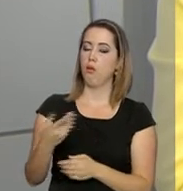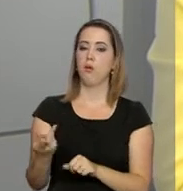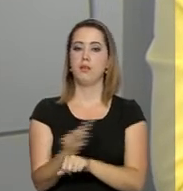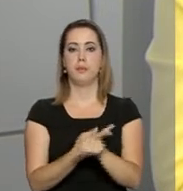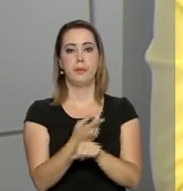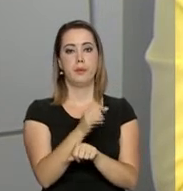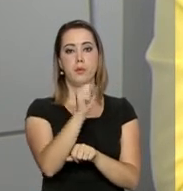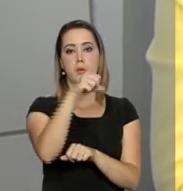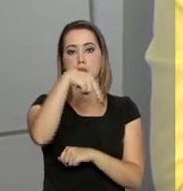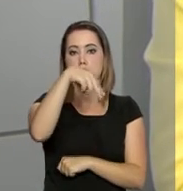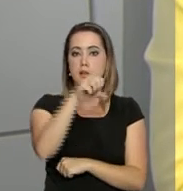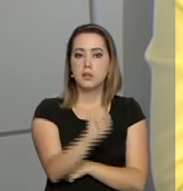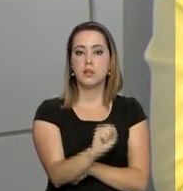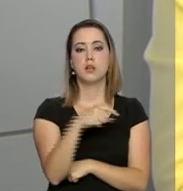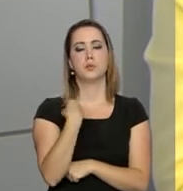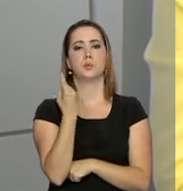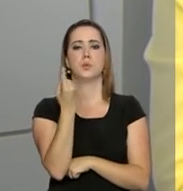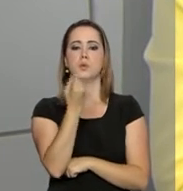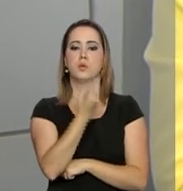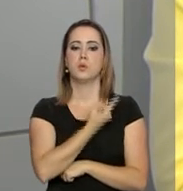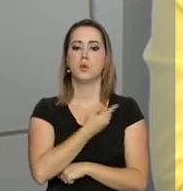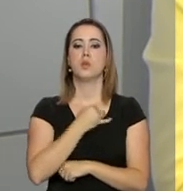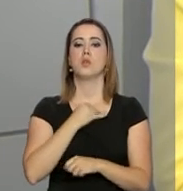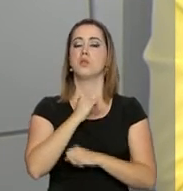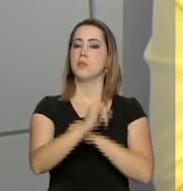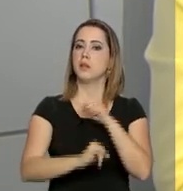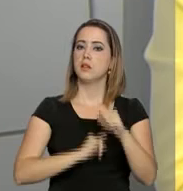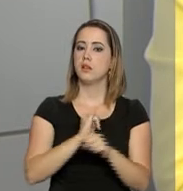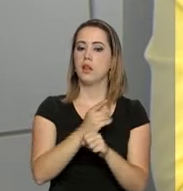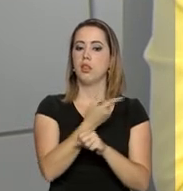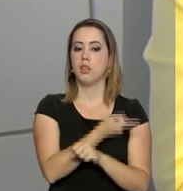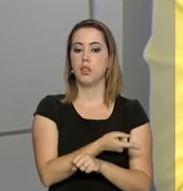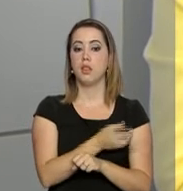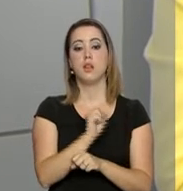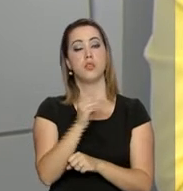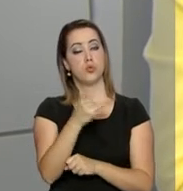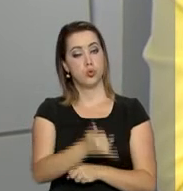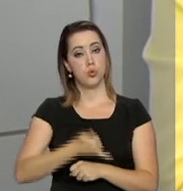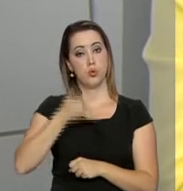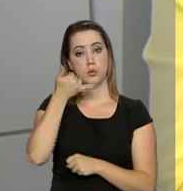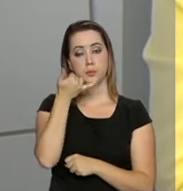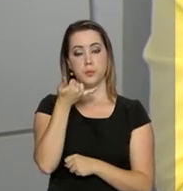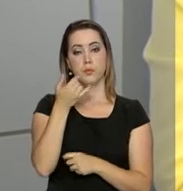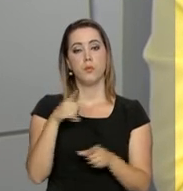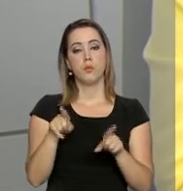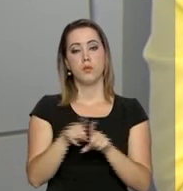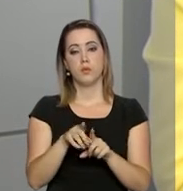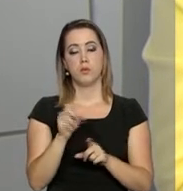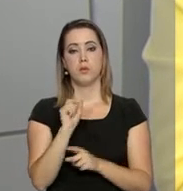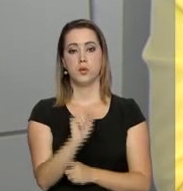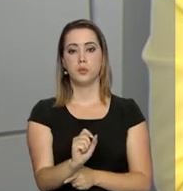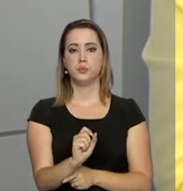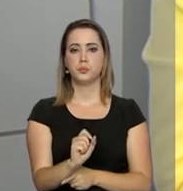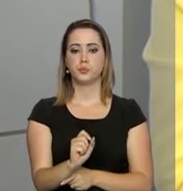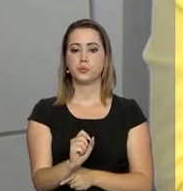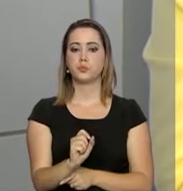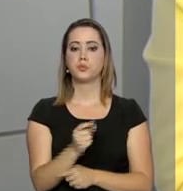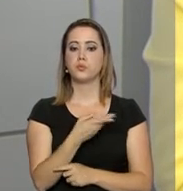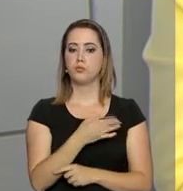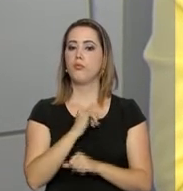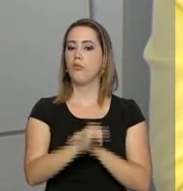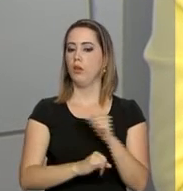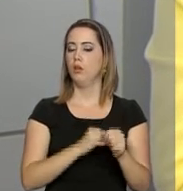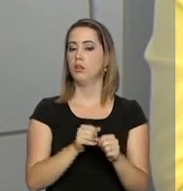agência através dos nossos canais de relacionamento 0 800 701 9656 ou no nosso